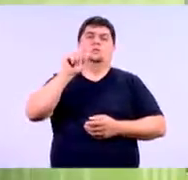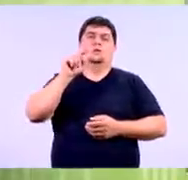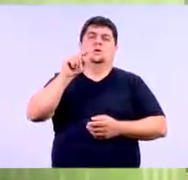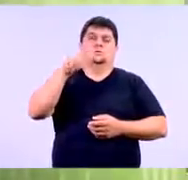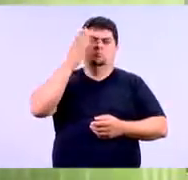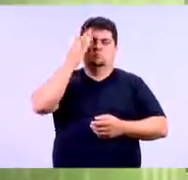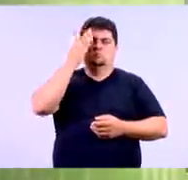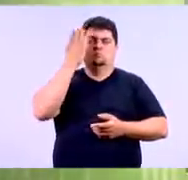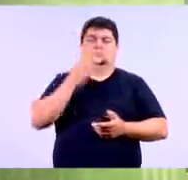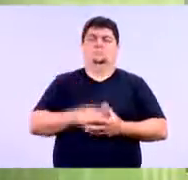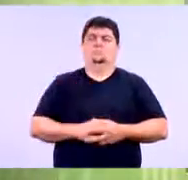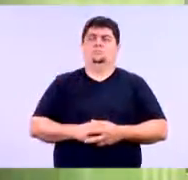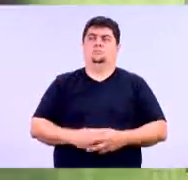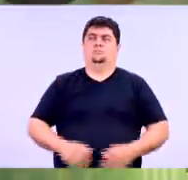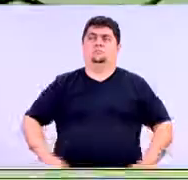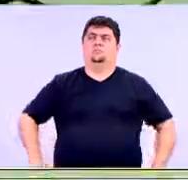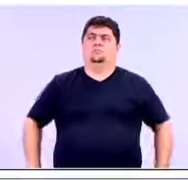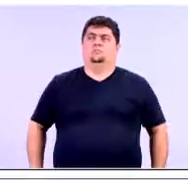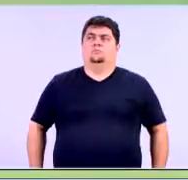todos nós?